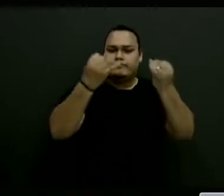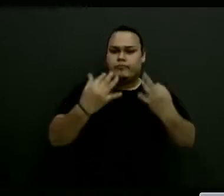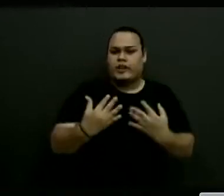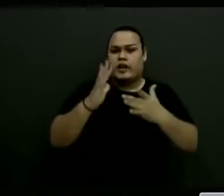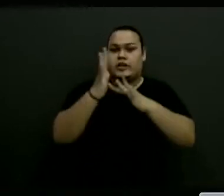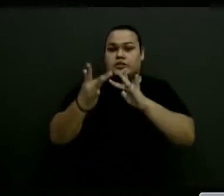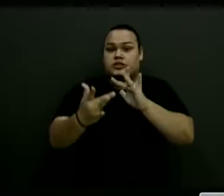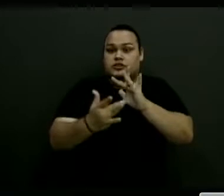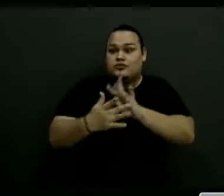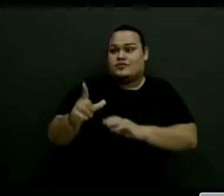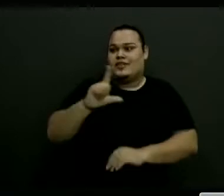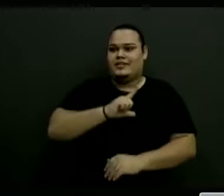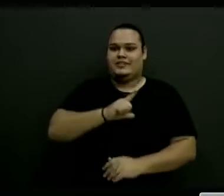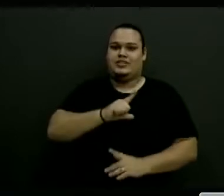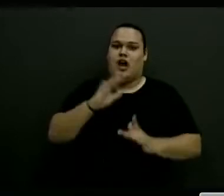é com aqueles que o temem,